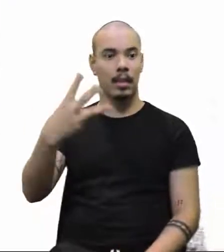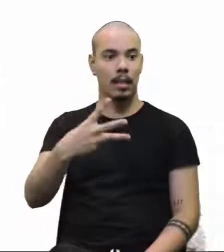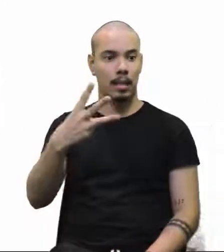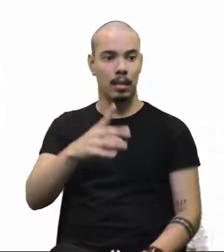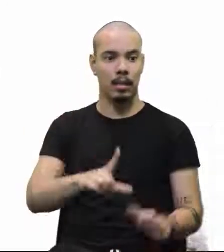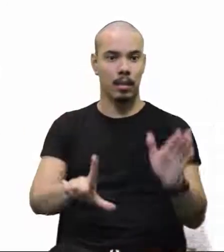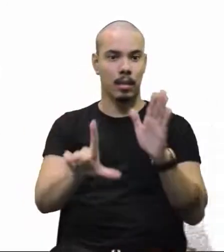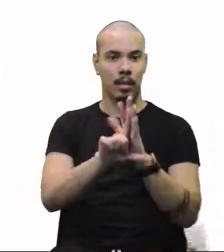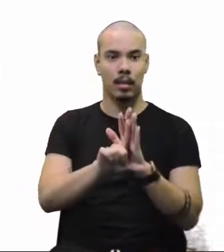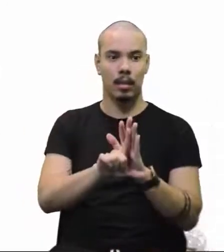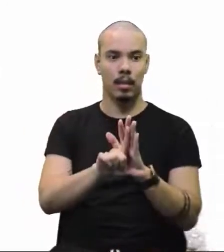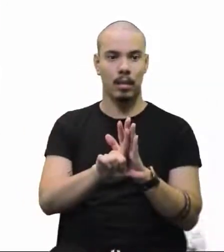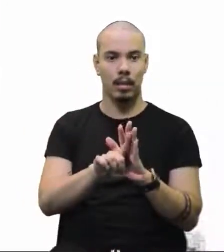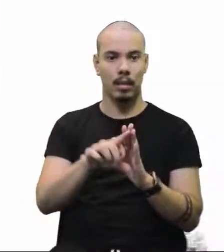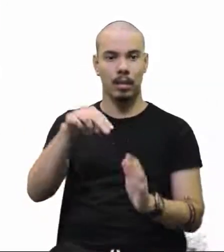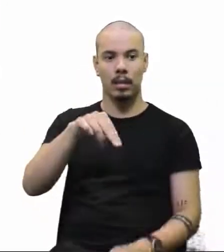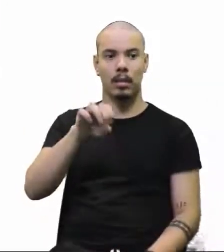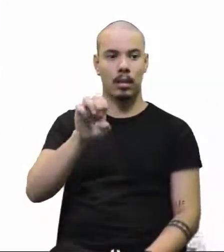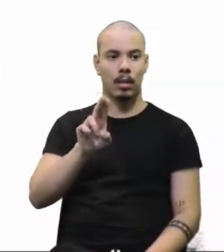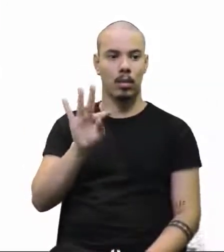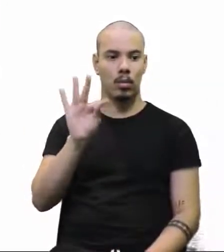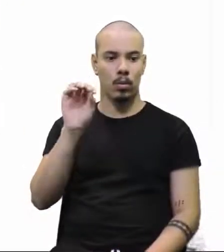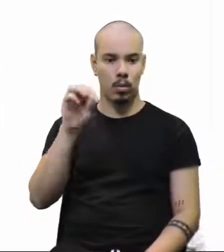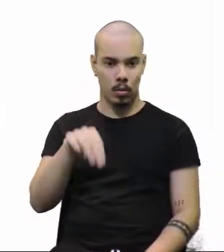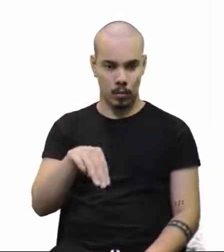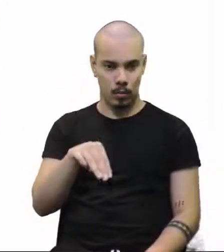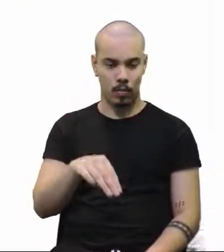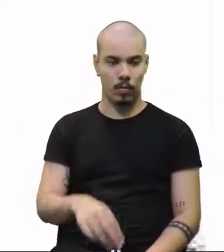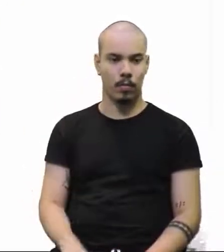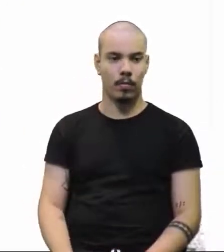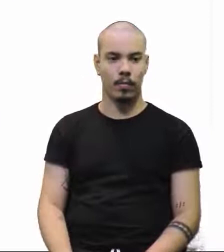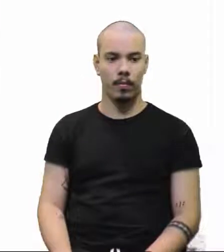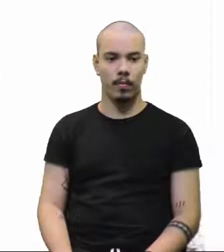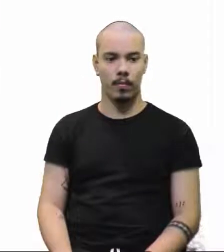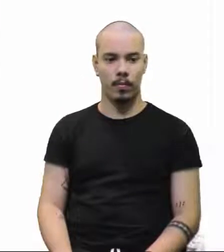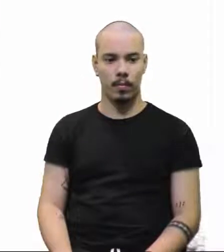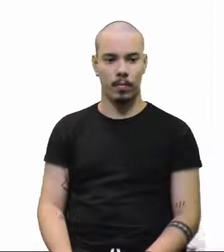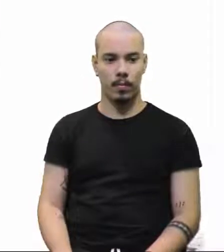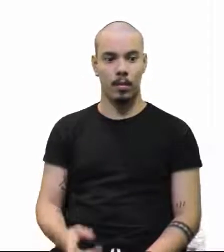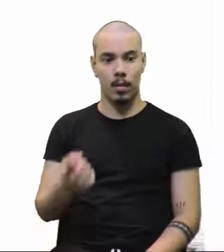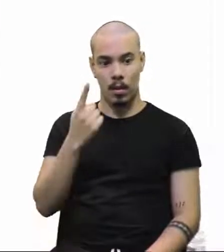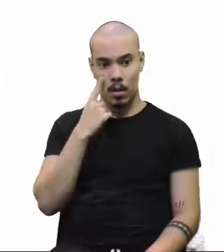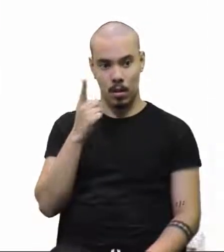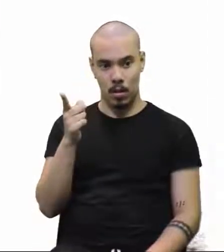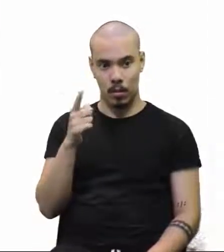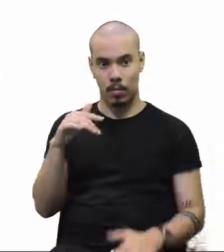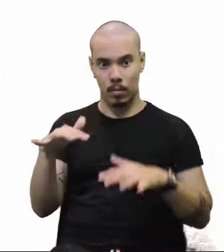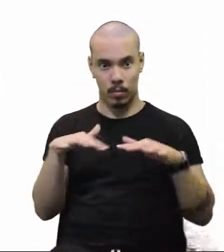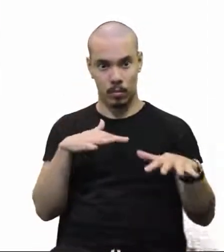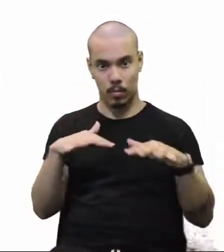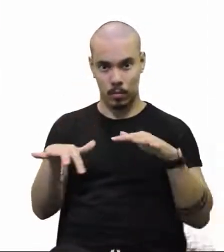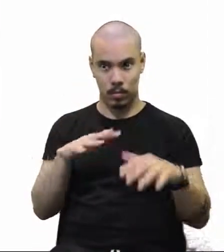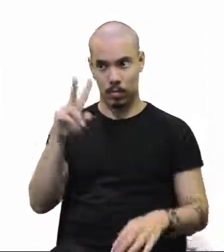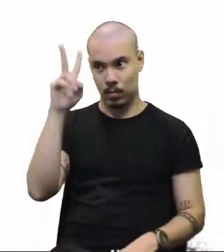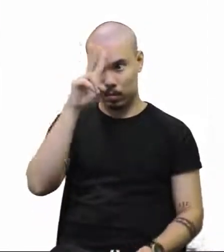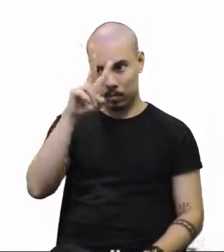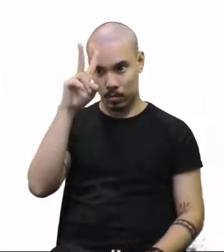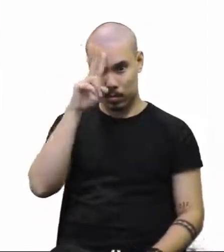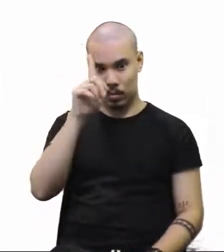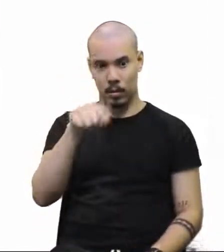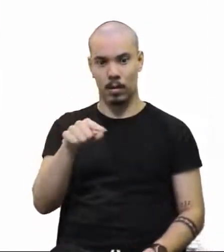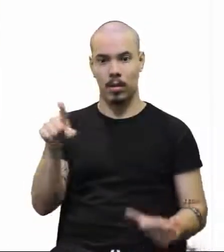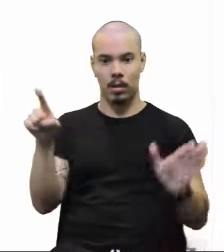reação. Exatamente, exatamente. Olha aí, ó, o movimento é aqui, mas lembrando que essa carga é